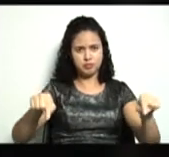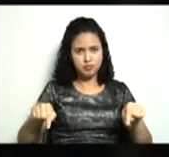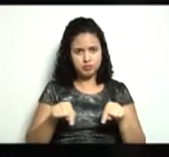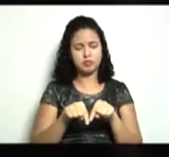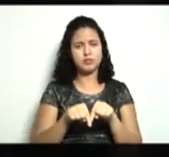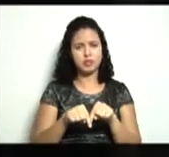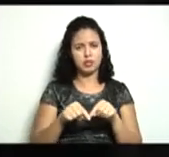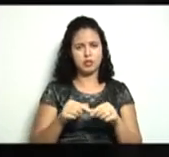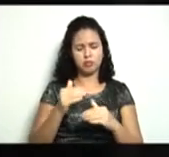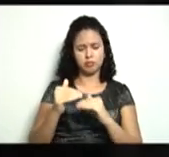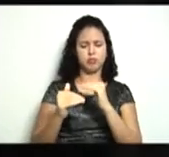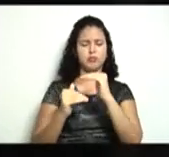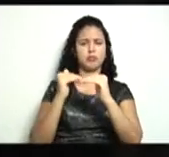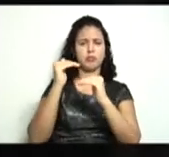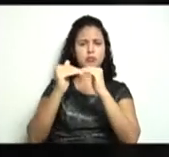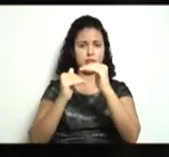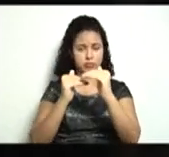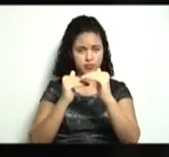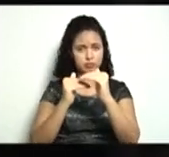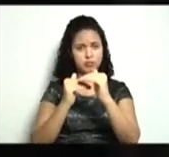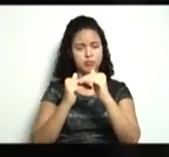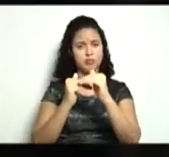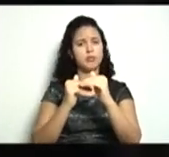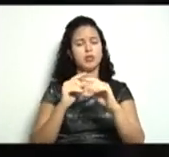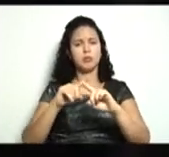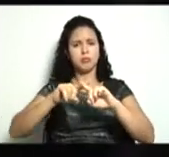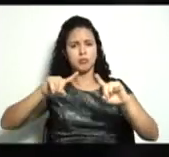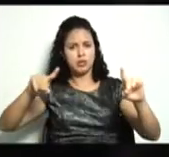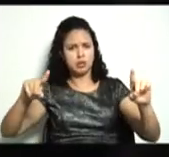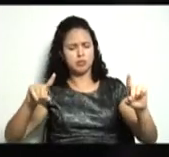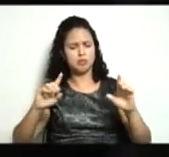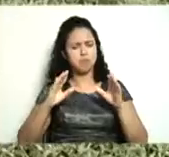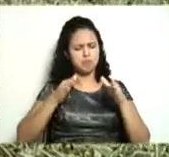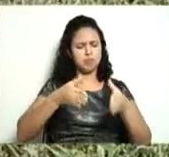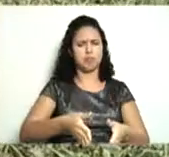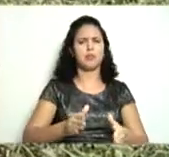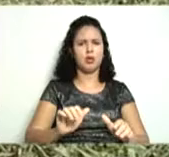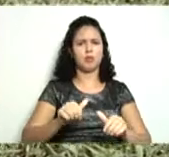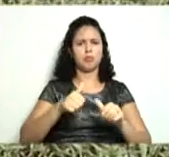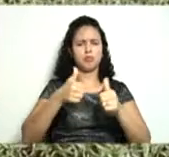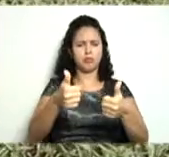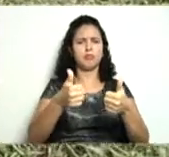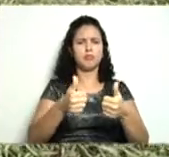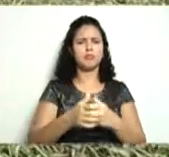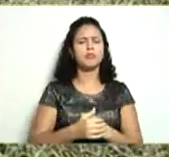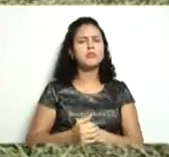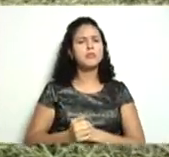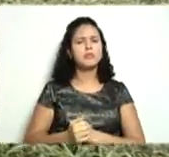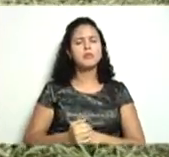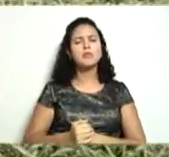talvez crescendo um pouco, mas priorizando sempre a qualidade.